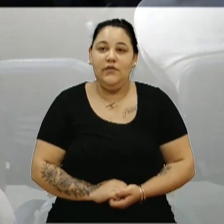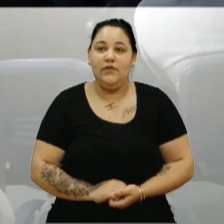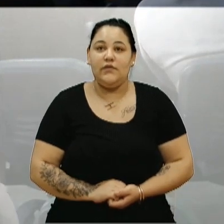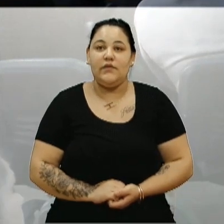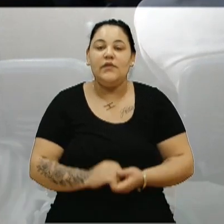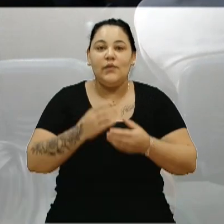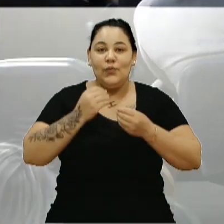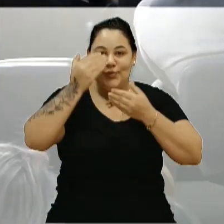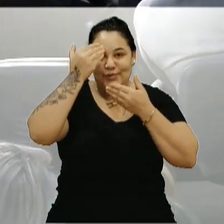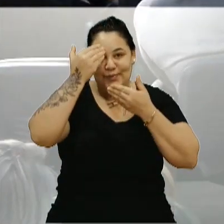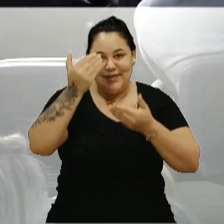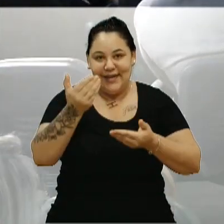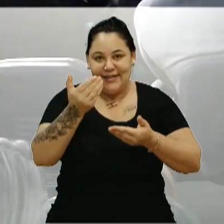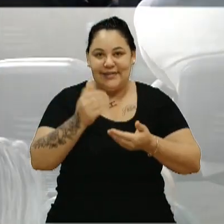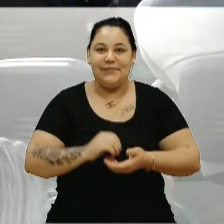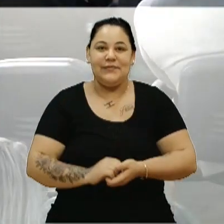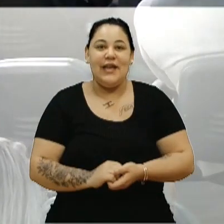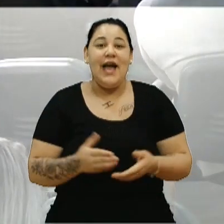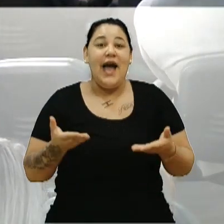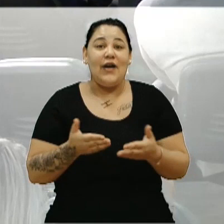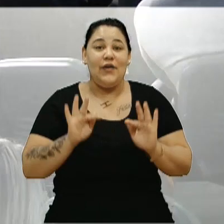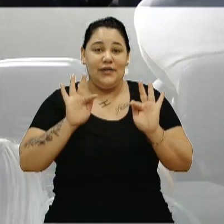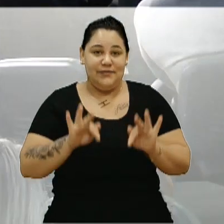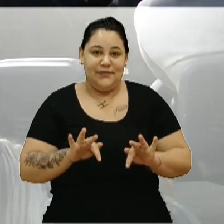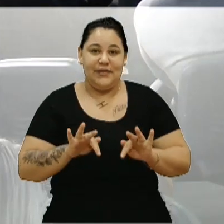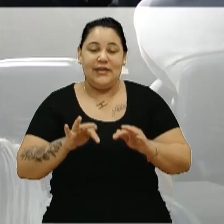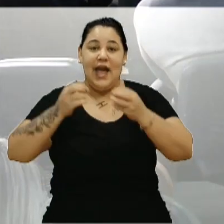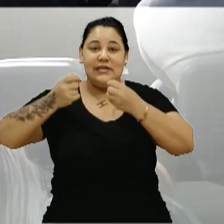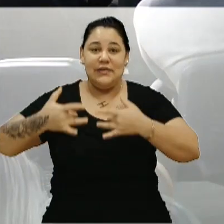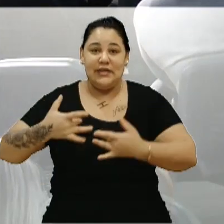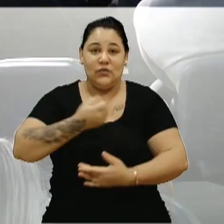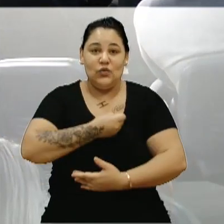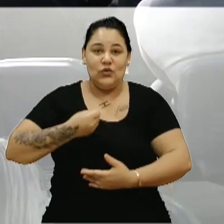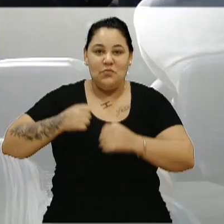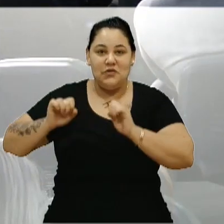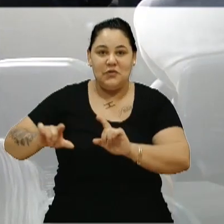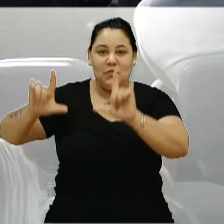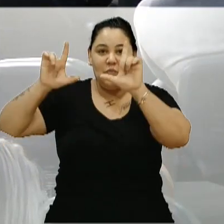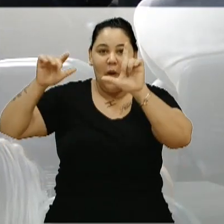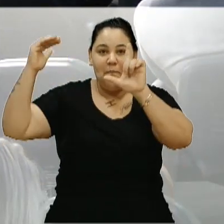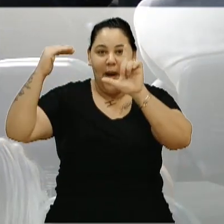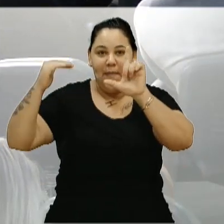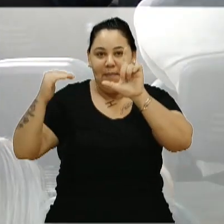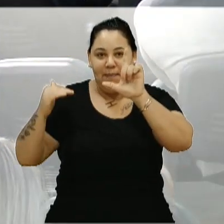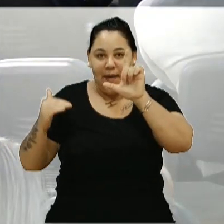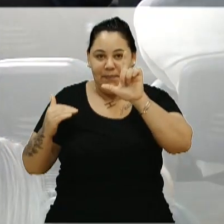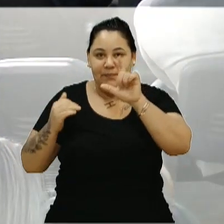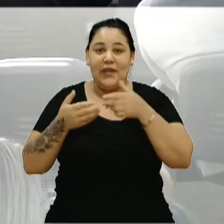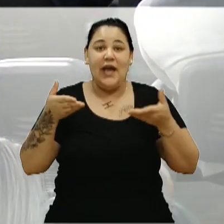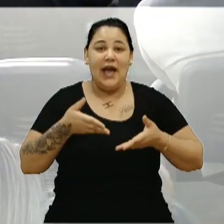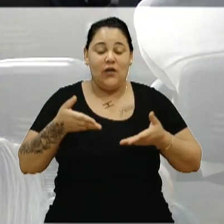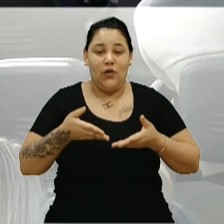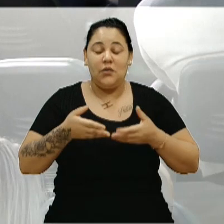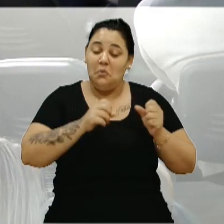Muito obrigada. Concluída a exposição do Poder Executivo, na sequência passaremos às